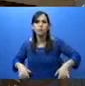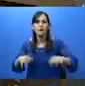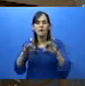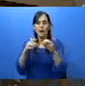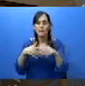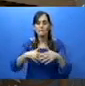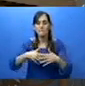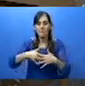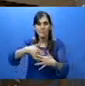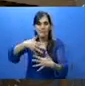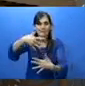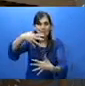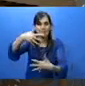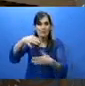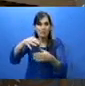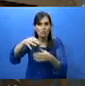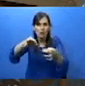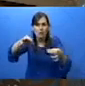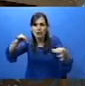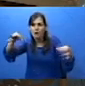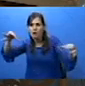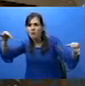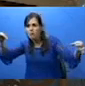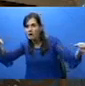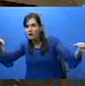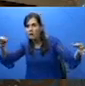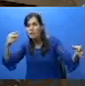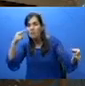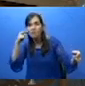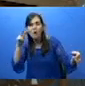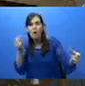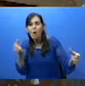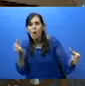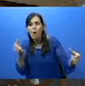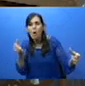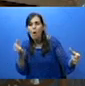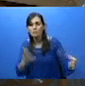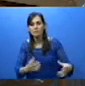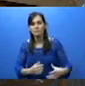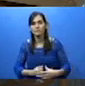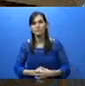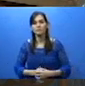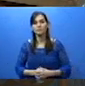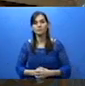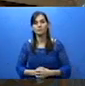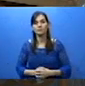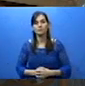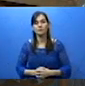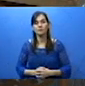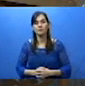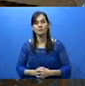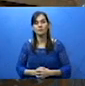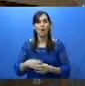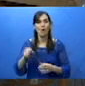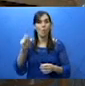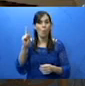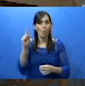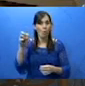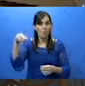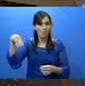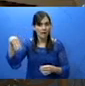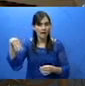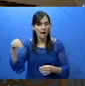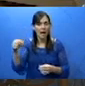tecido. Então, ela está presente no nosso dia a dia, todos os dias. O metro é igual a